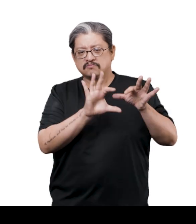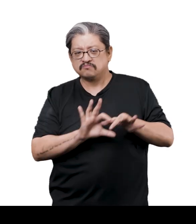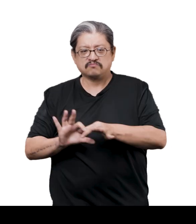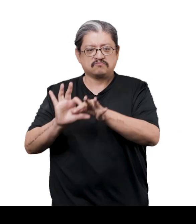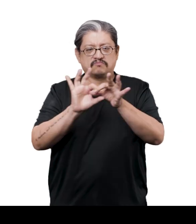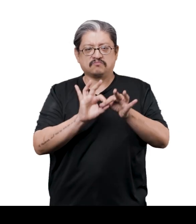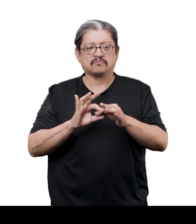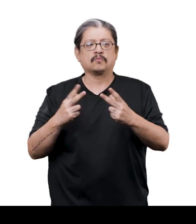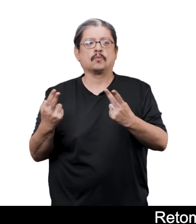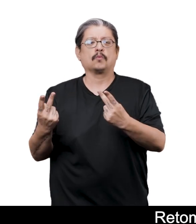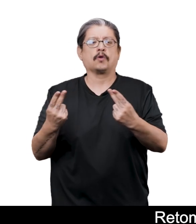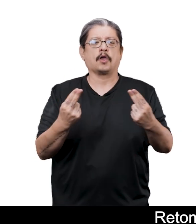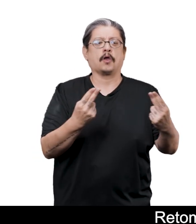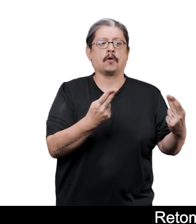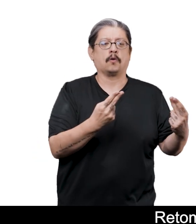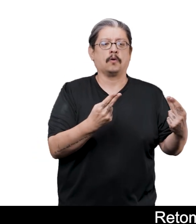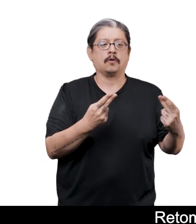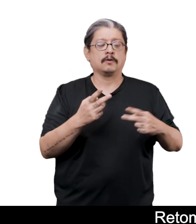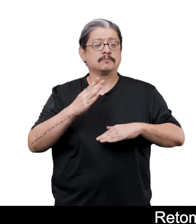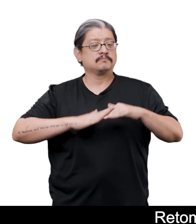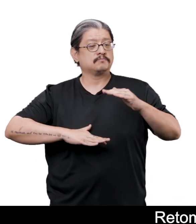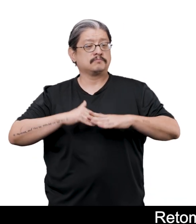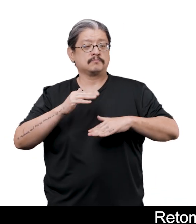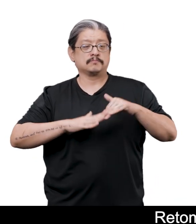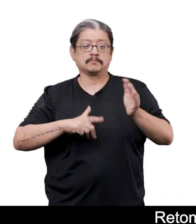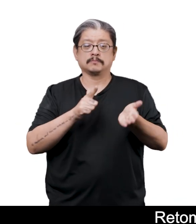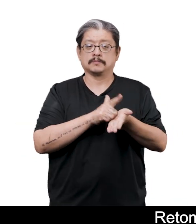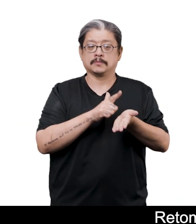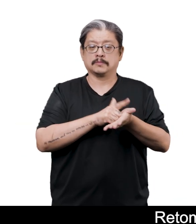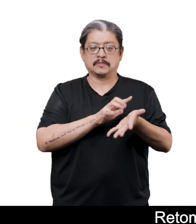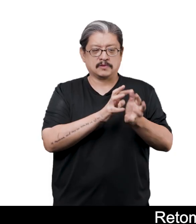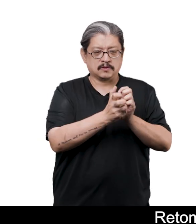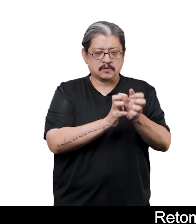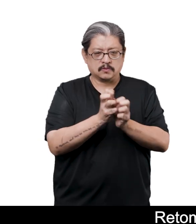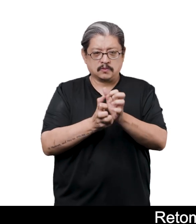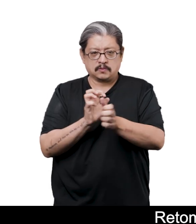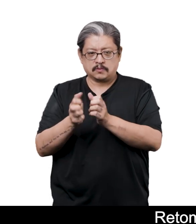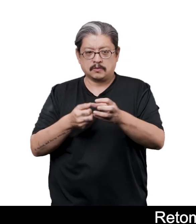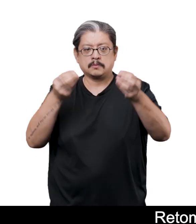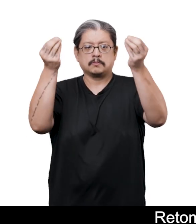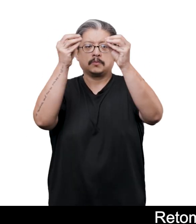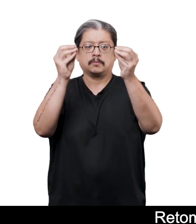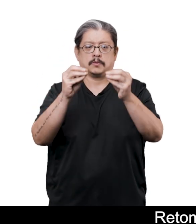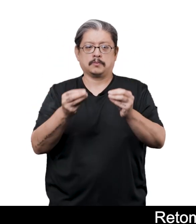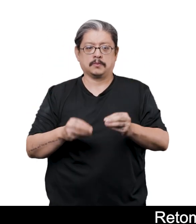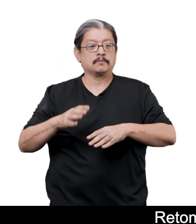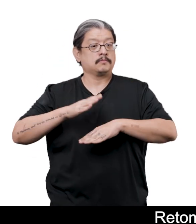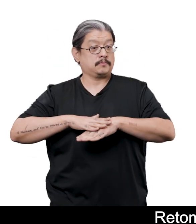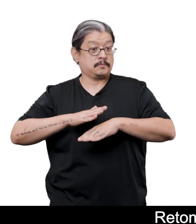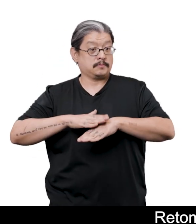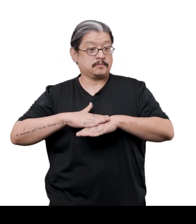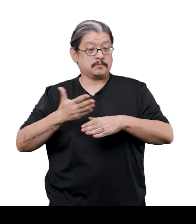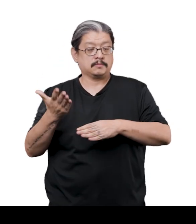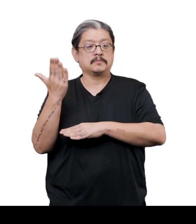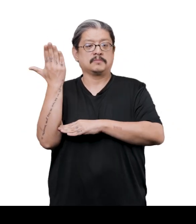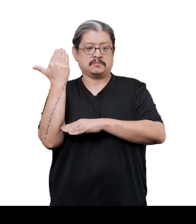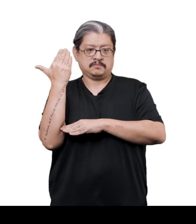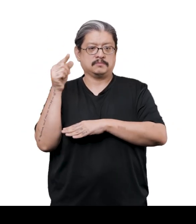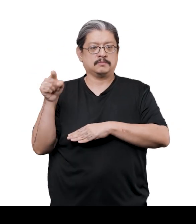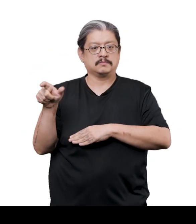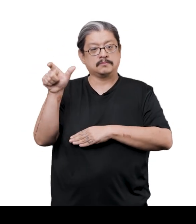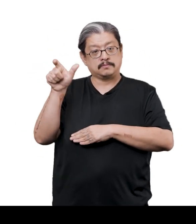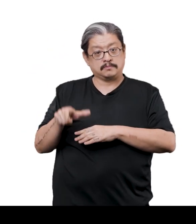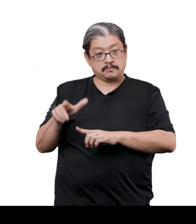pele pictórica. Retomando práticas com o papel moldado que desenvolveu nos relevos de Ibiza,